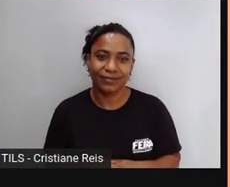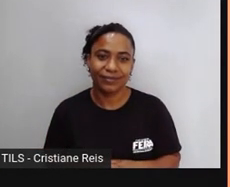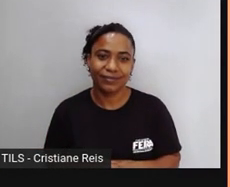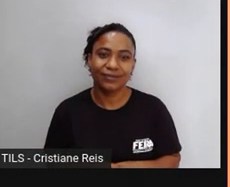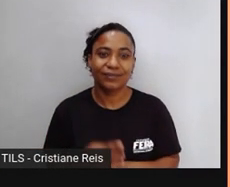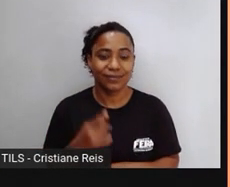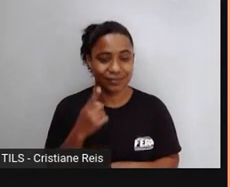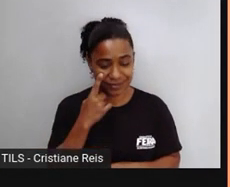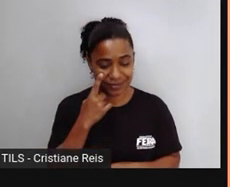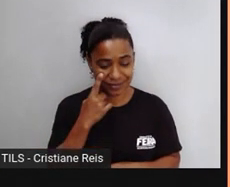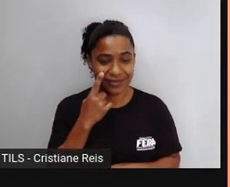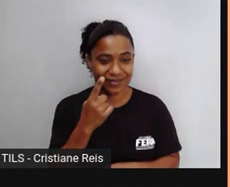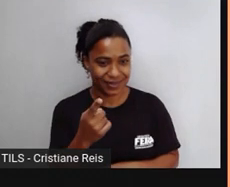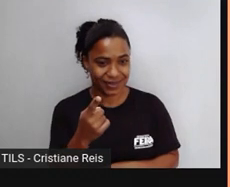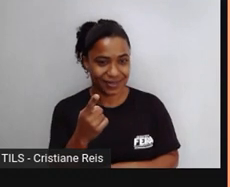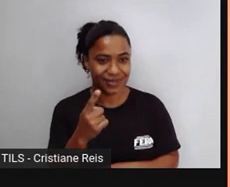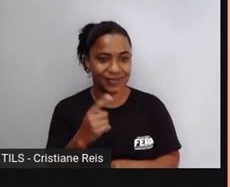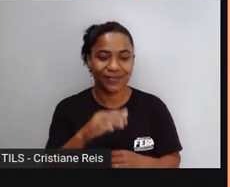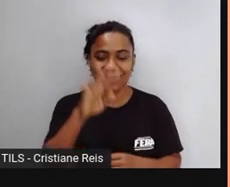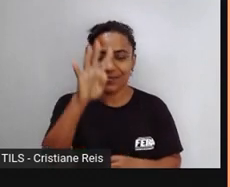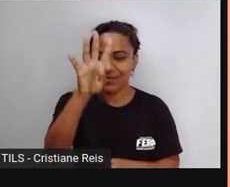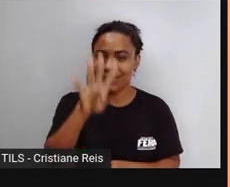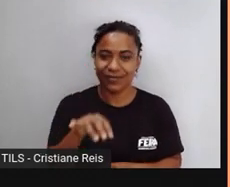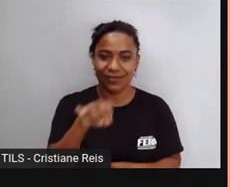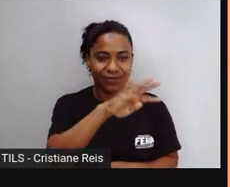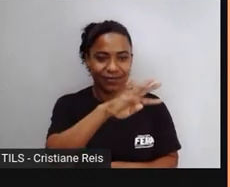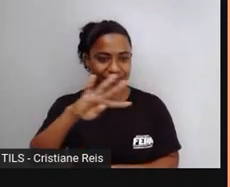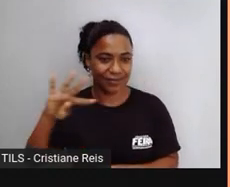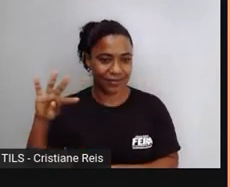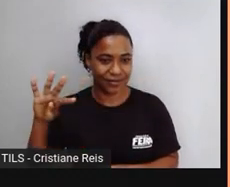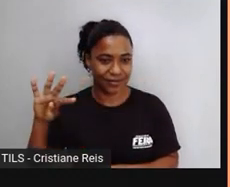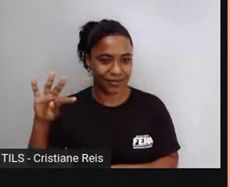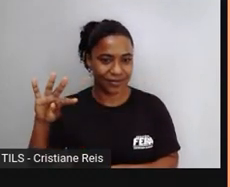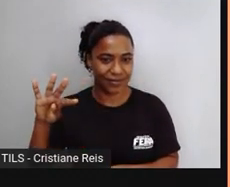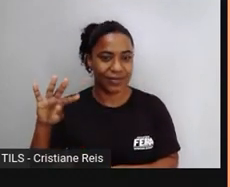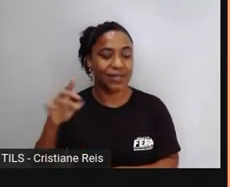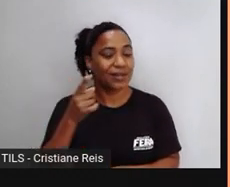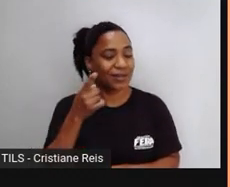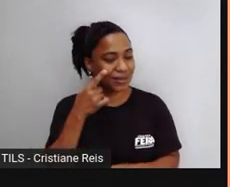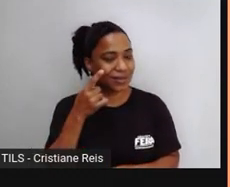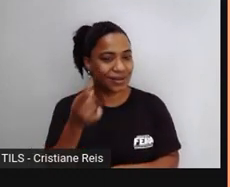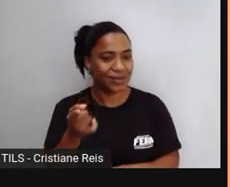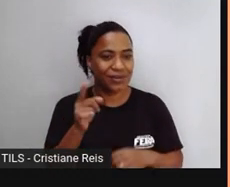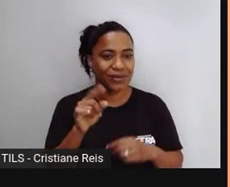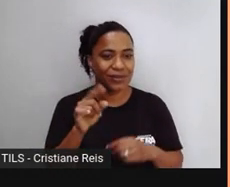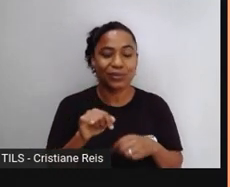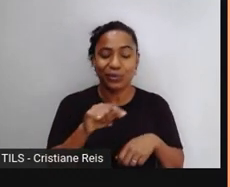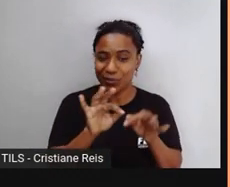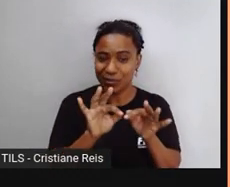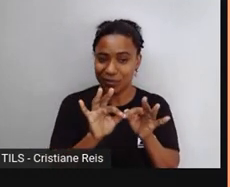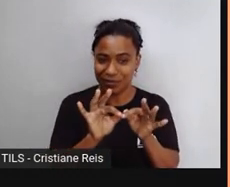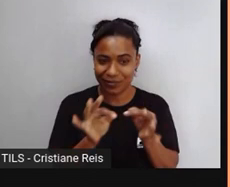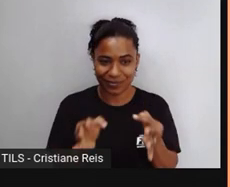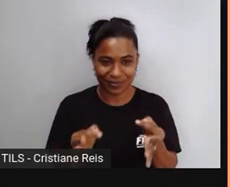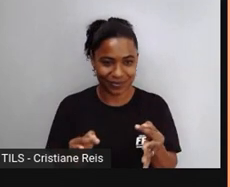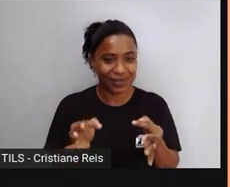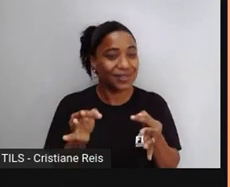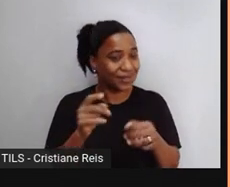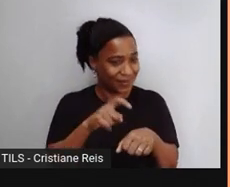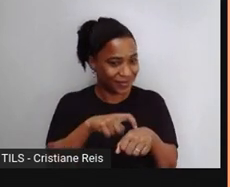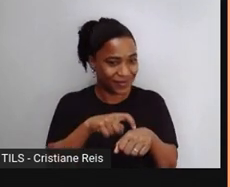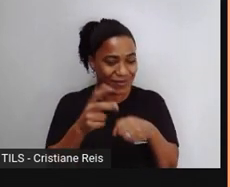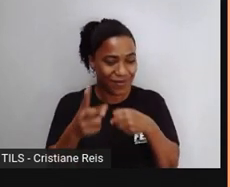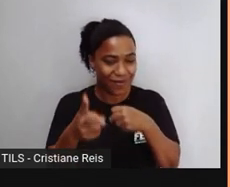Vejam que aqui eu espelho para vocês o simple present of verb to be. Então, o presente